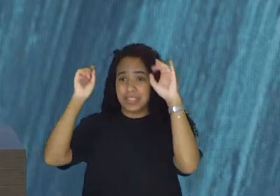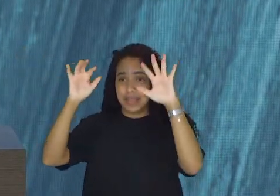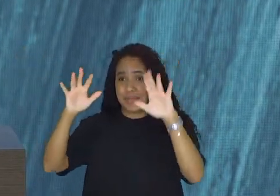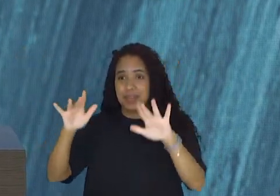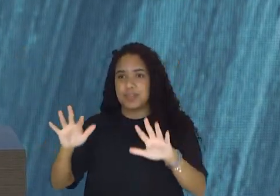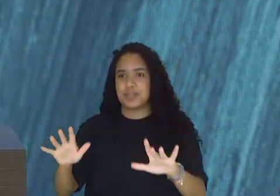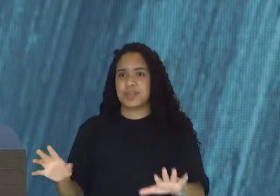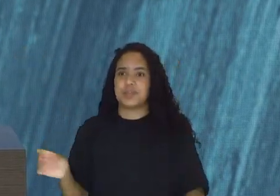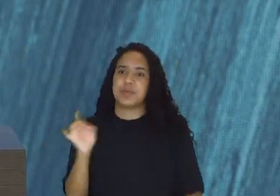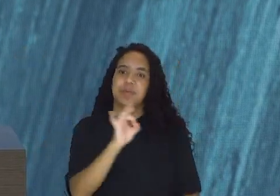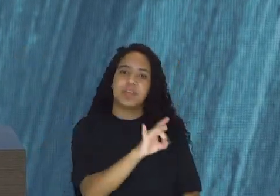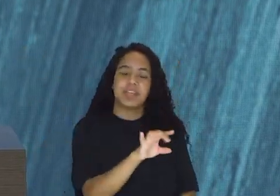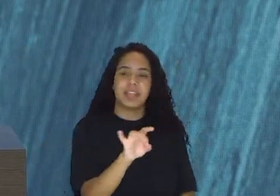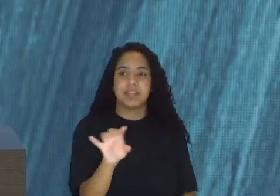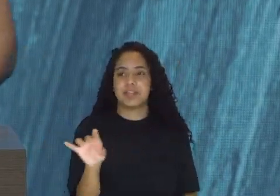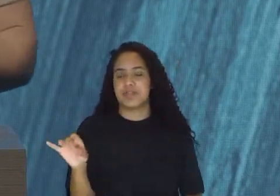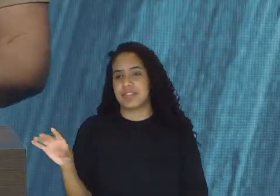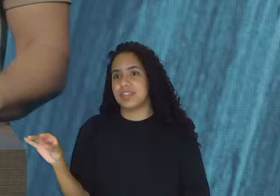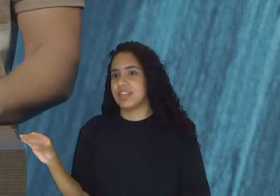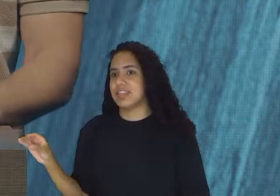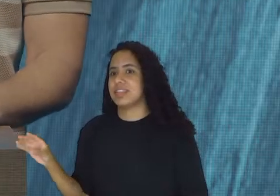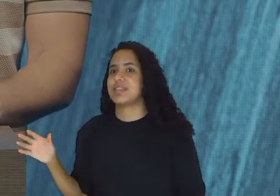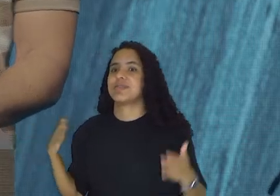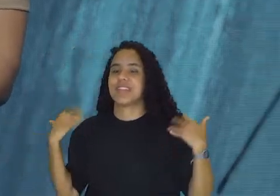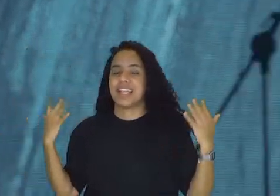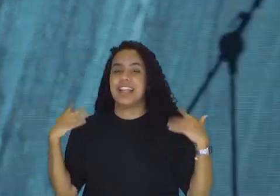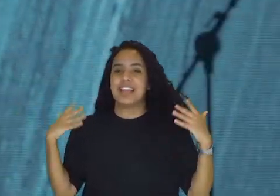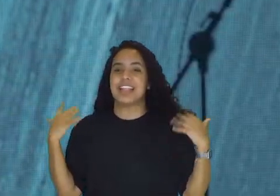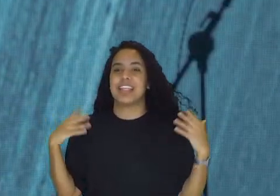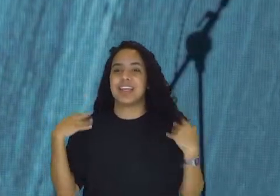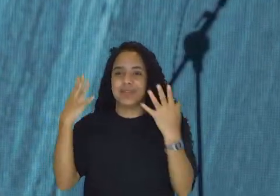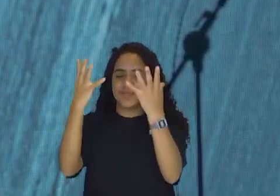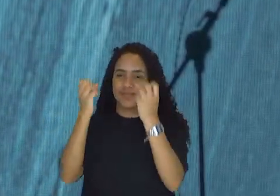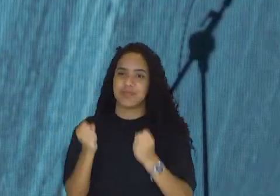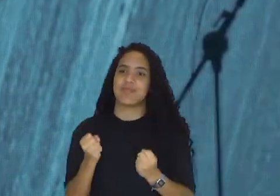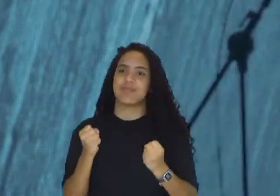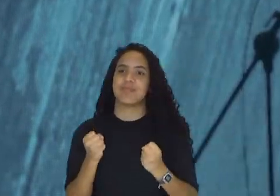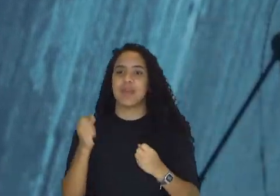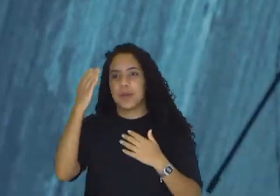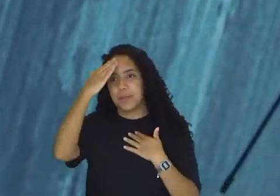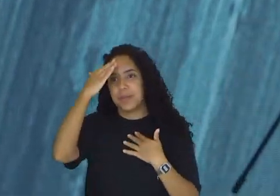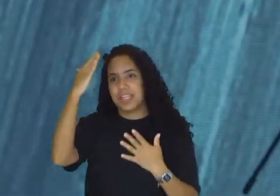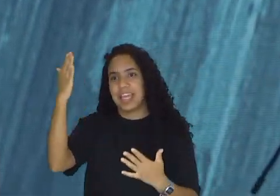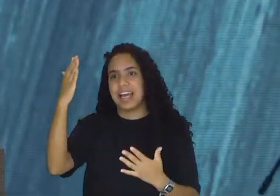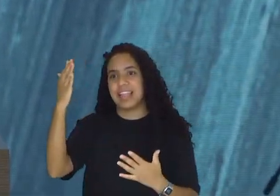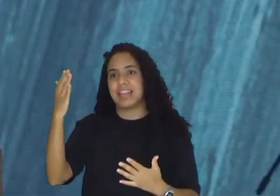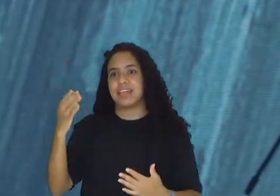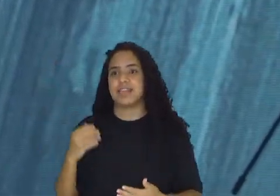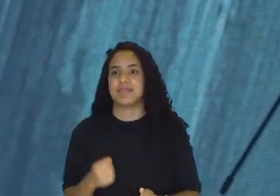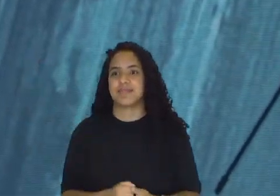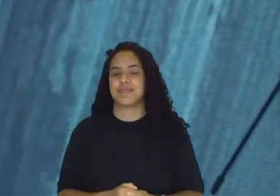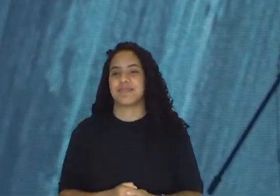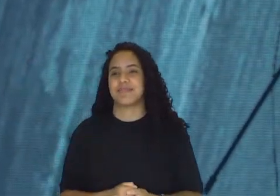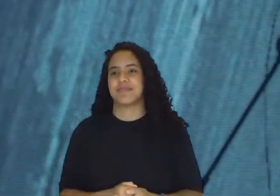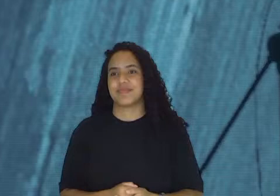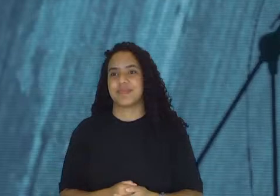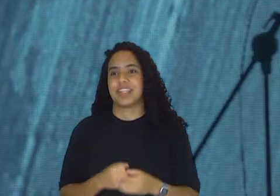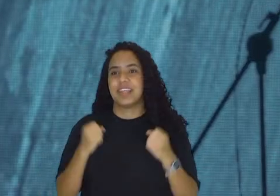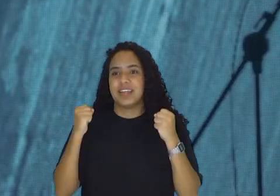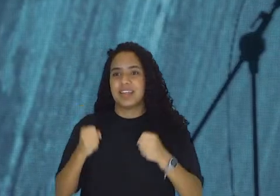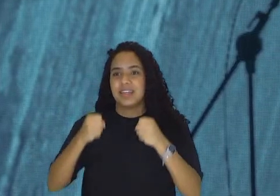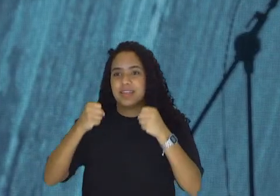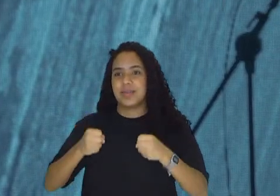poder recebê-los aqui. Podem se sentar. Obrigado por terem vindo. Que seja uma manhã abençoadora para